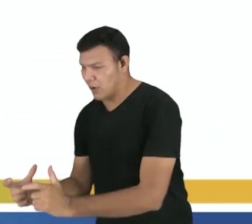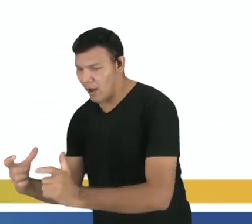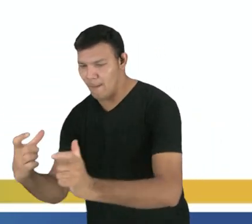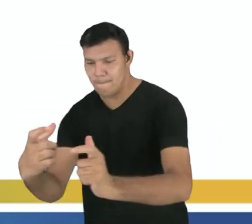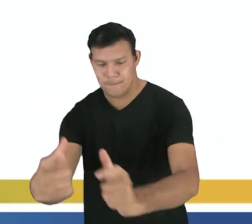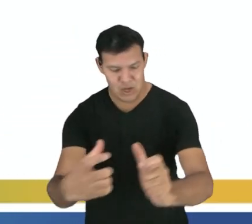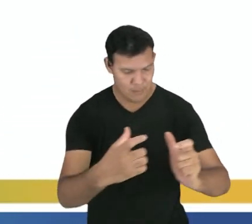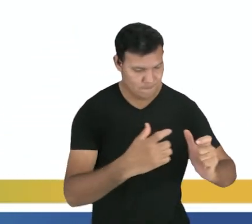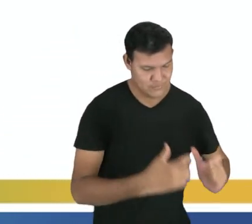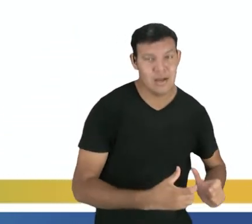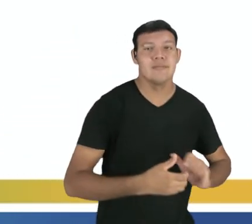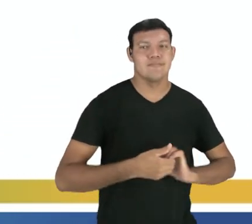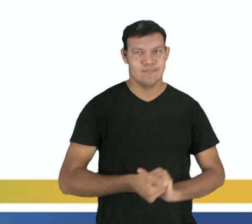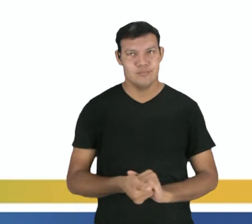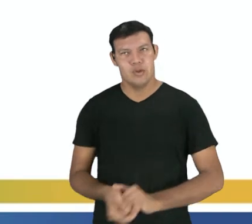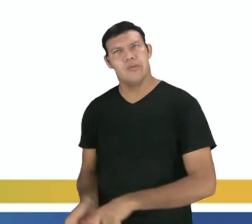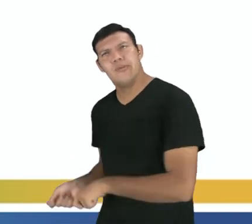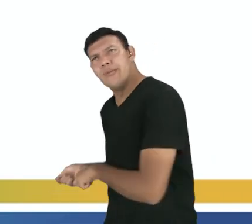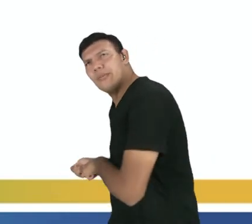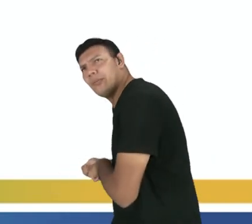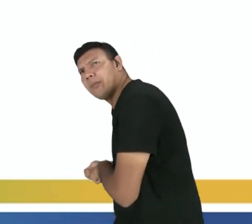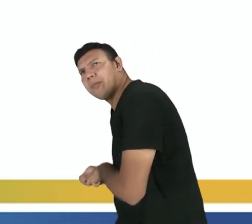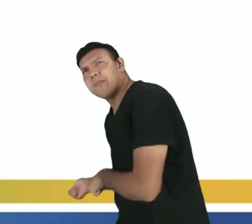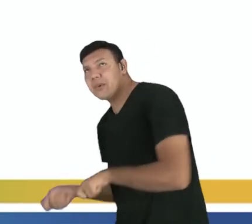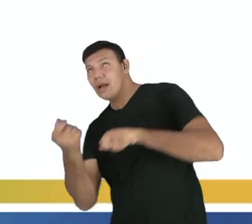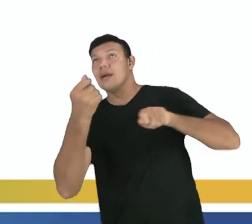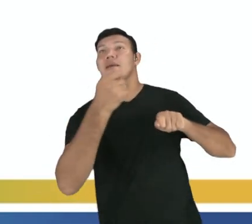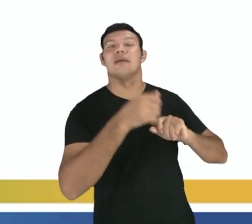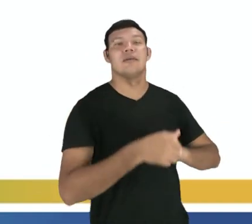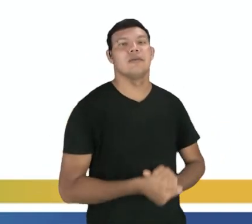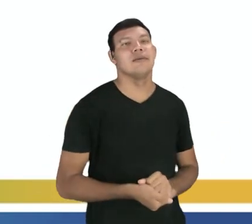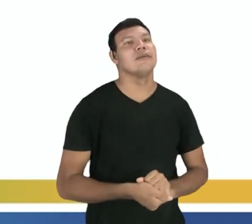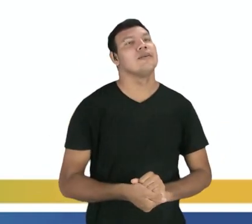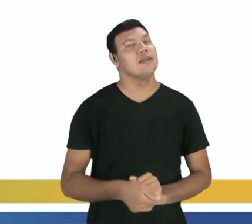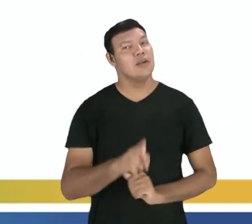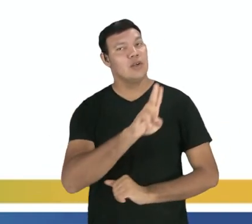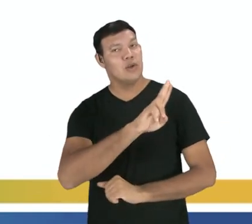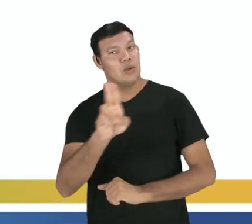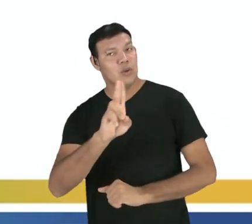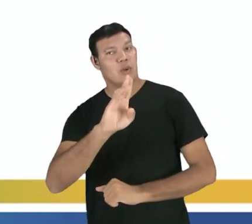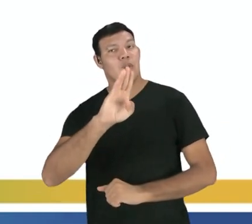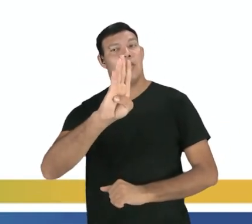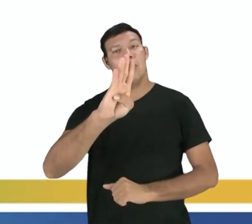da bola com o bastão. Esse é o beisebol.